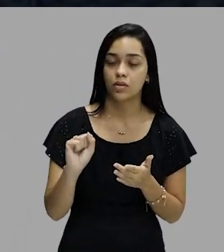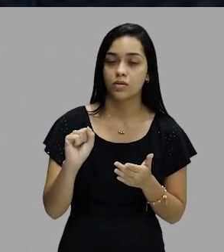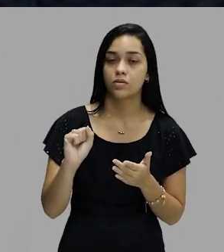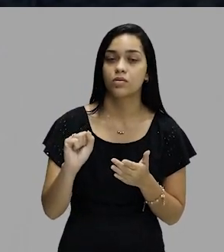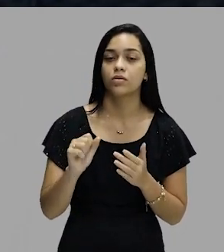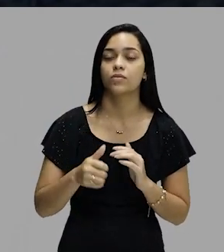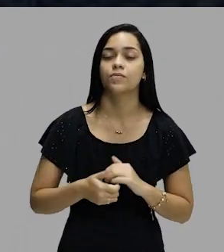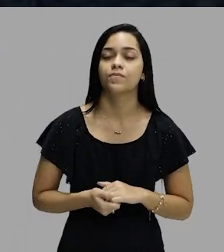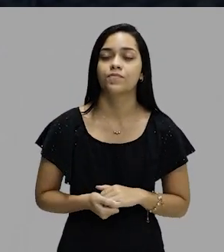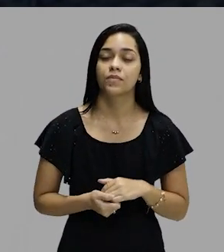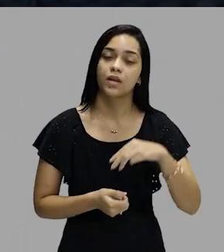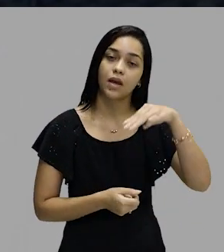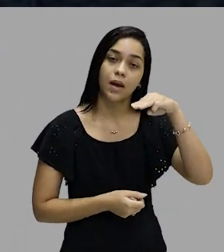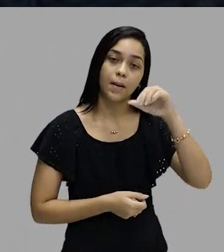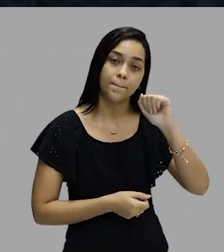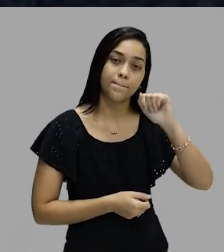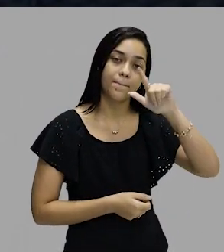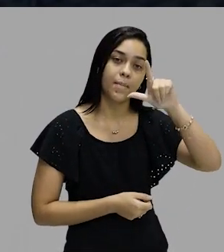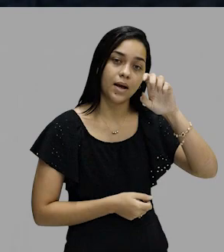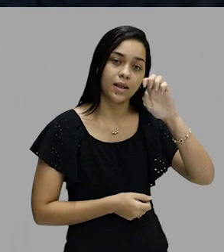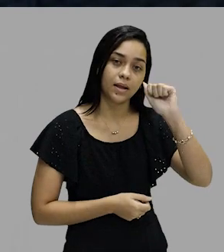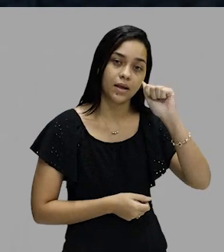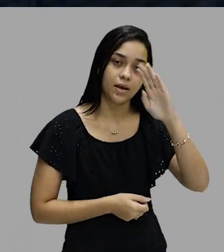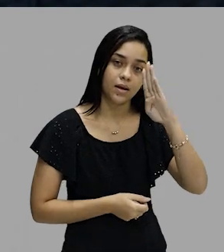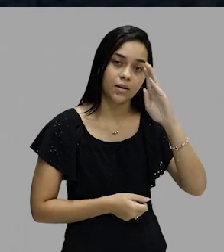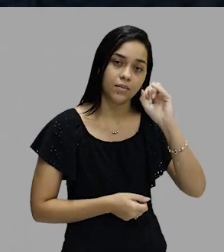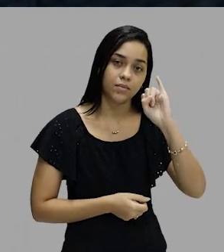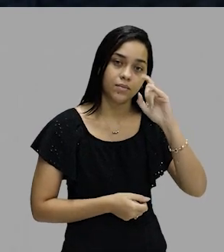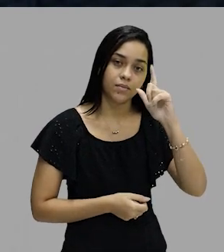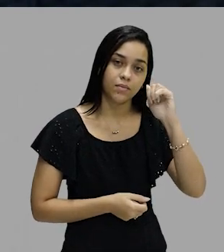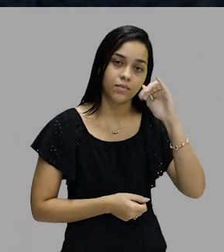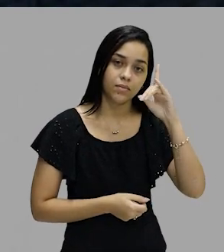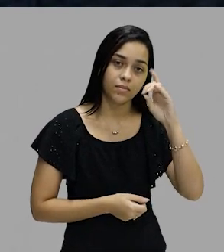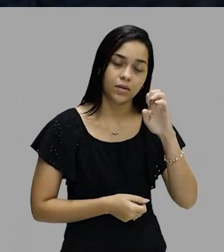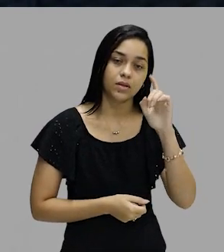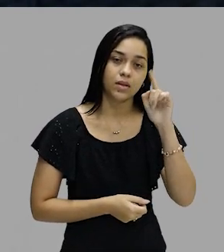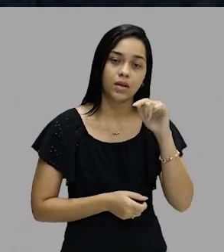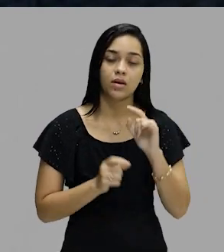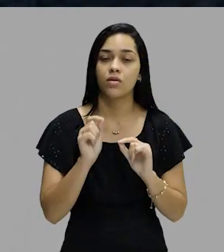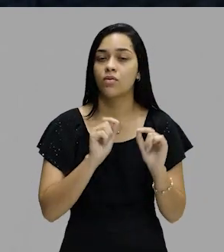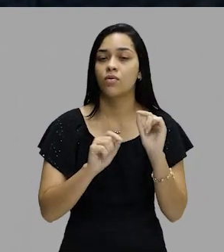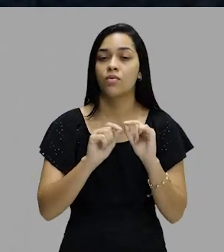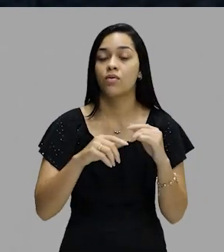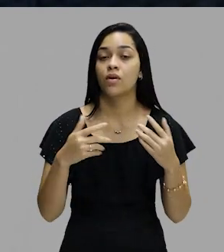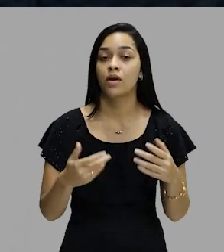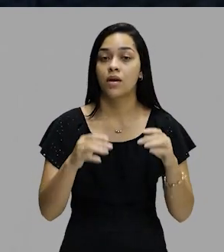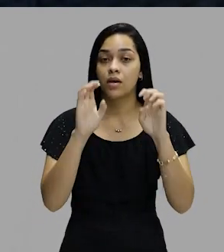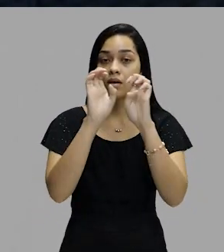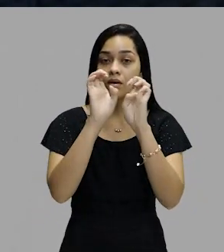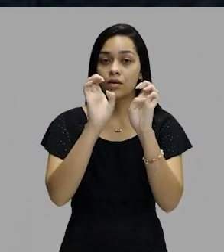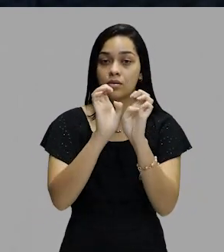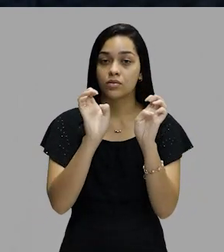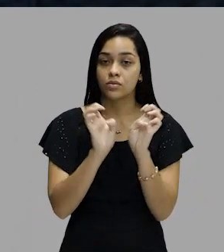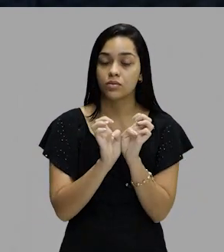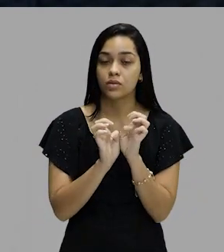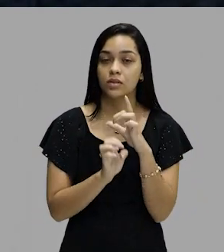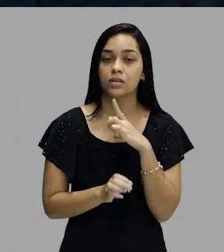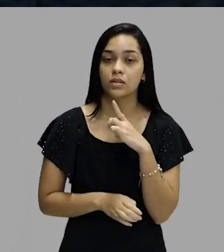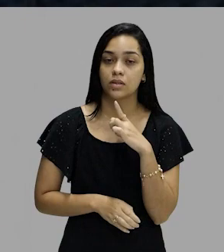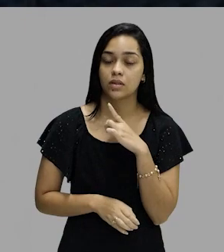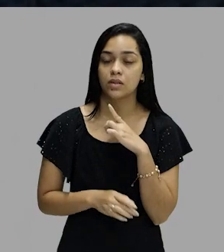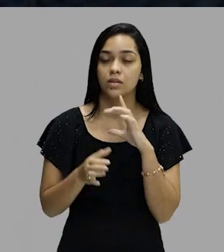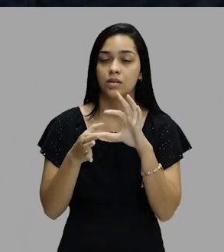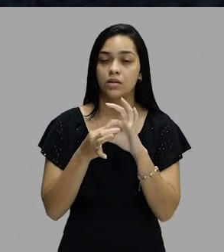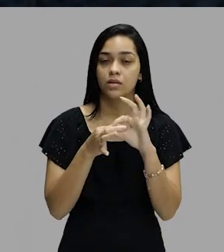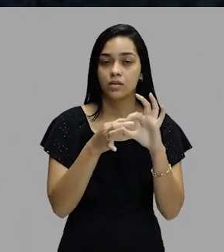E a maleabilidade é justamente a estrutura do qual esses moléculas,